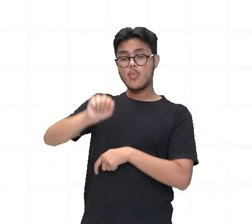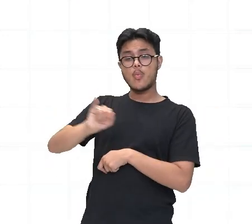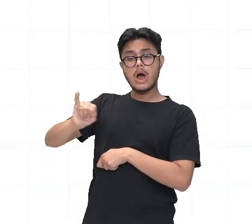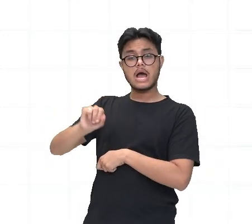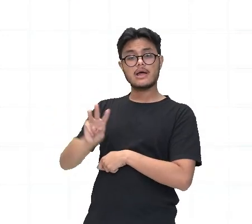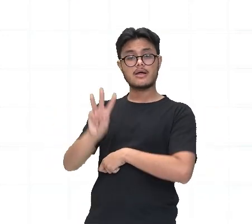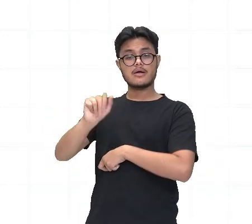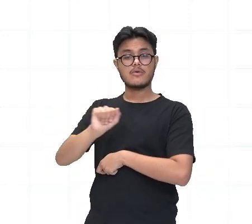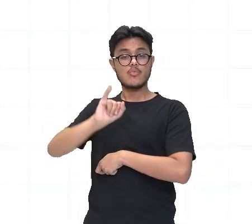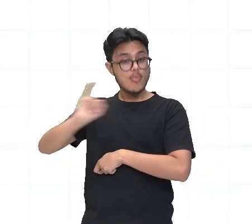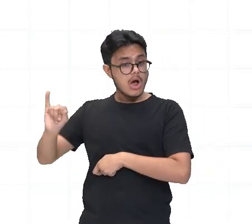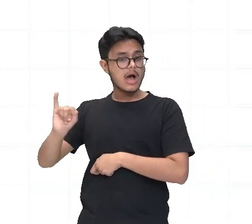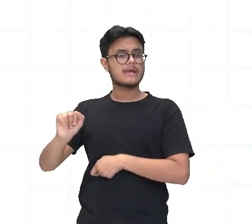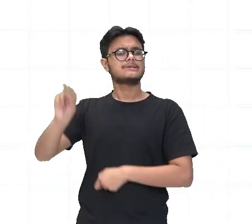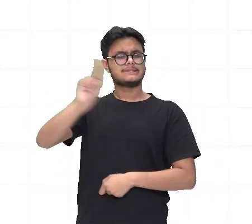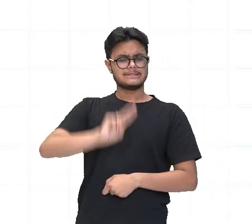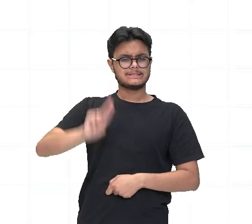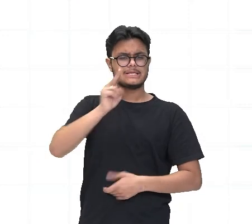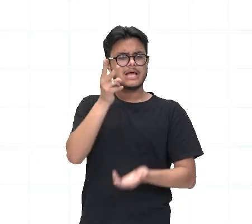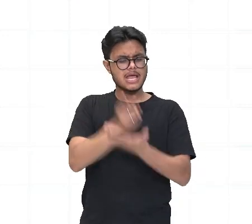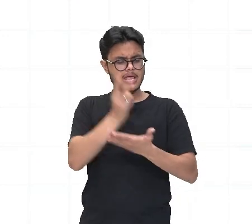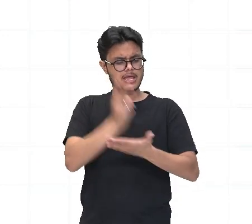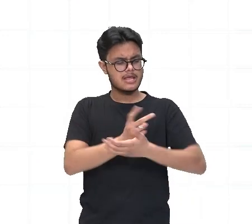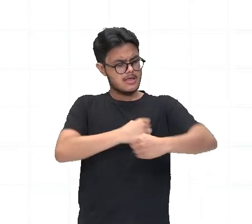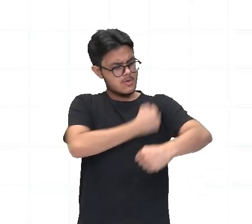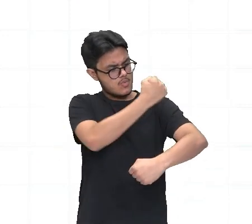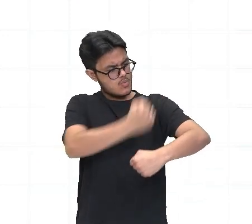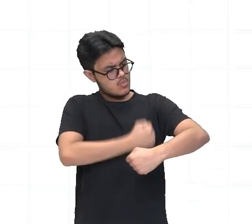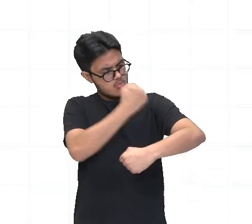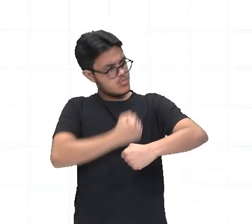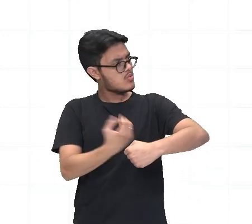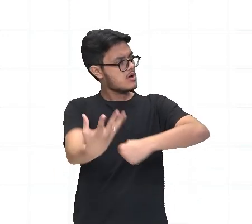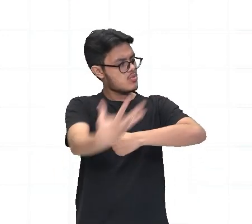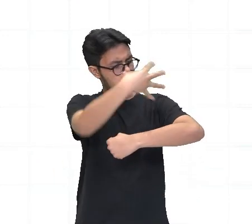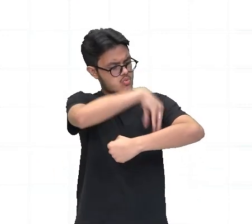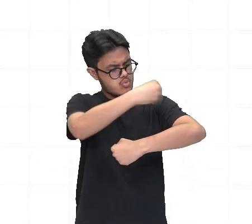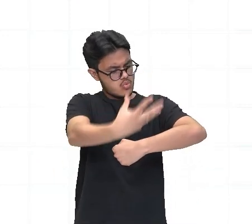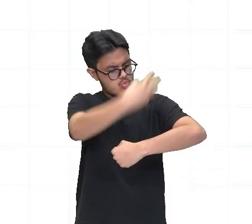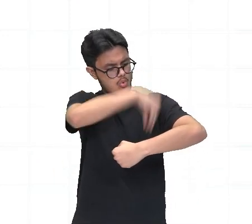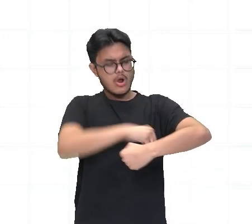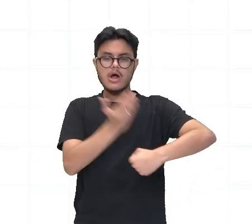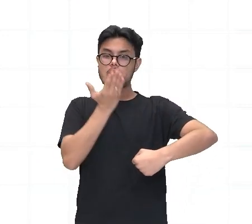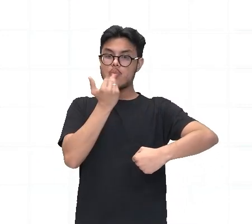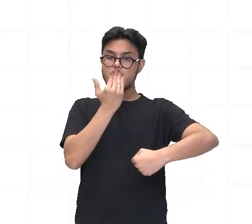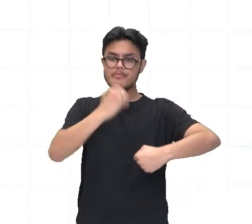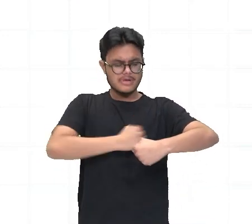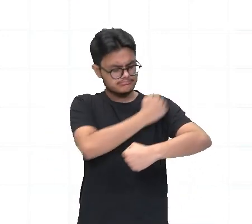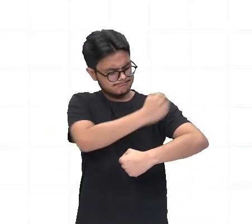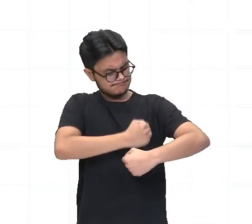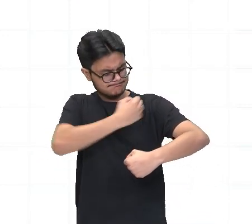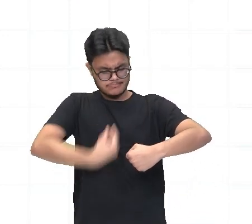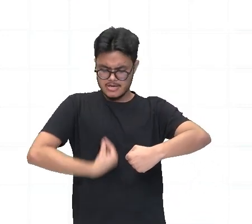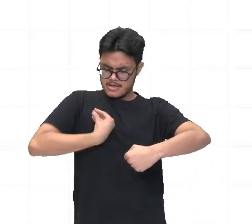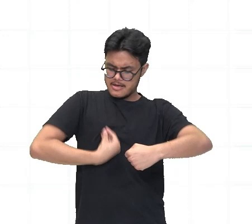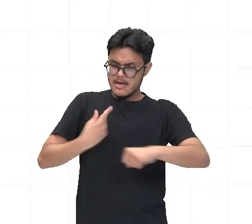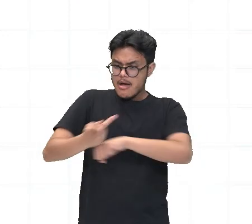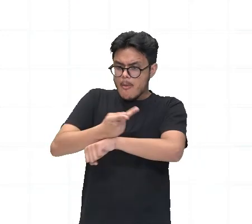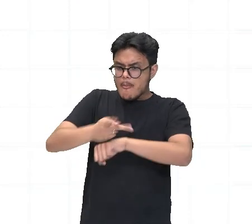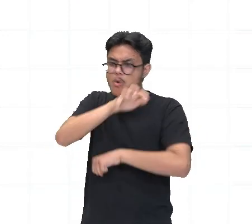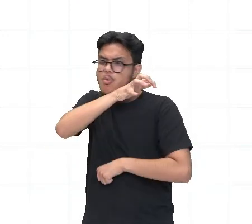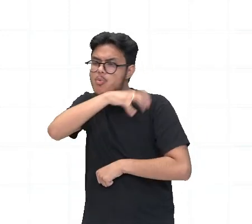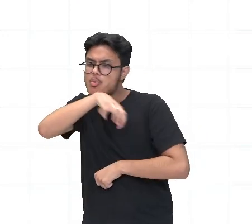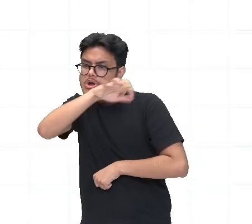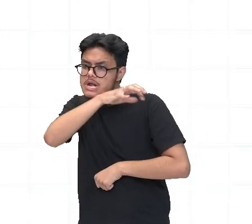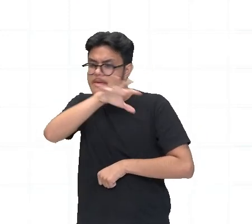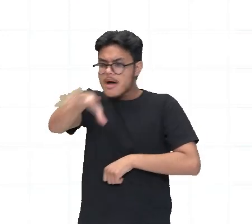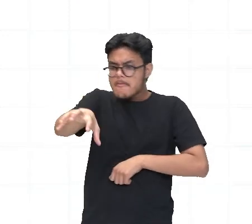estrutural na vida dos Waiwai. São utilizadas no preparo de alimentos, na caça e na coleta de